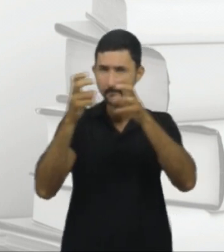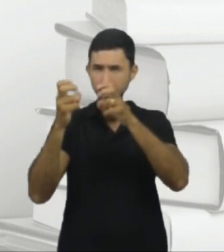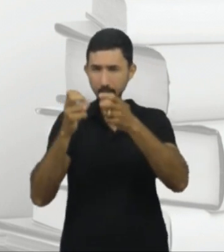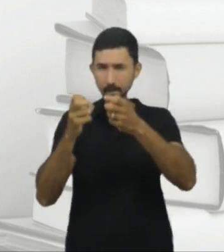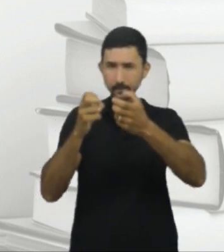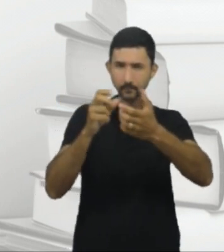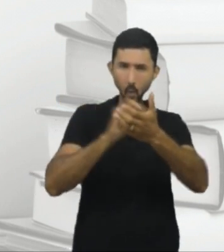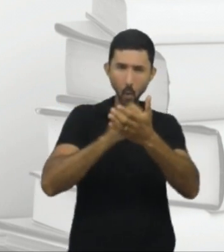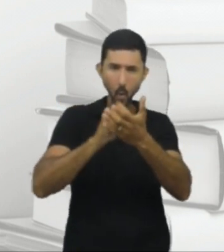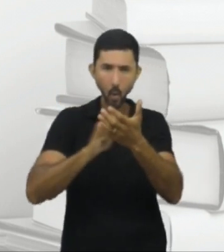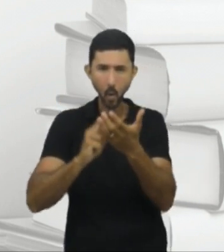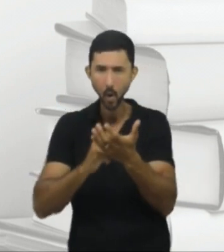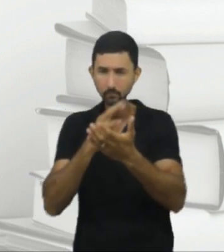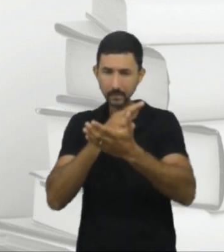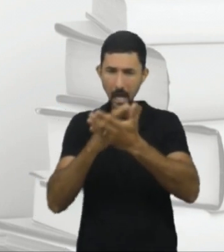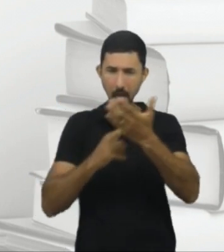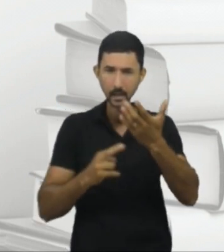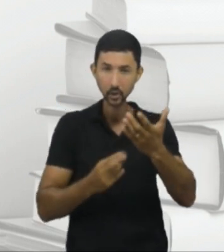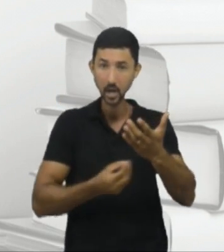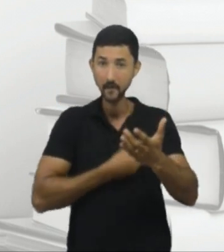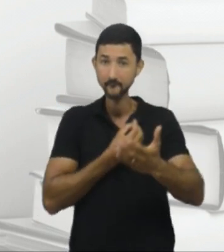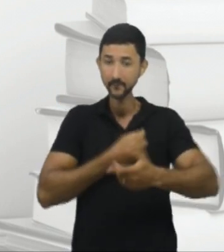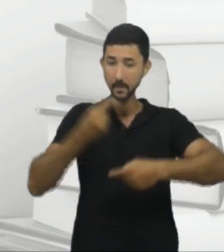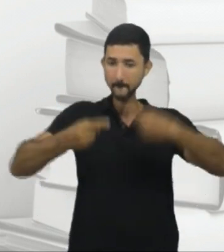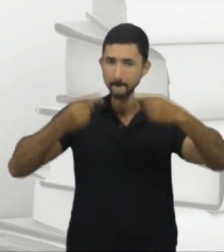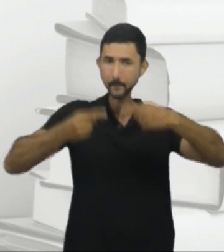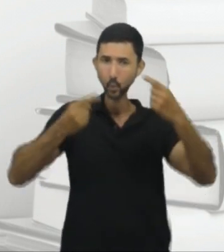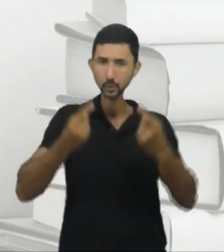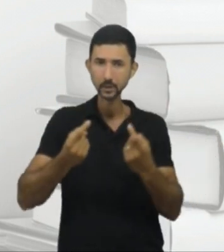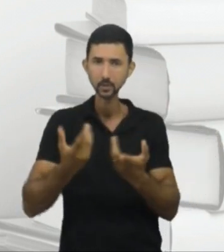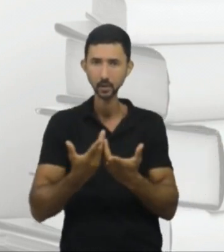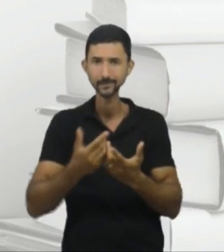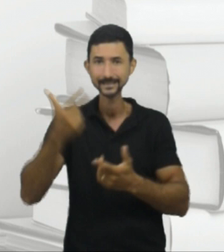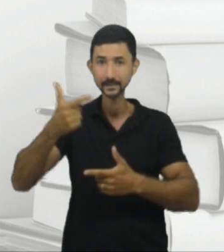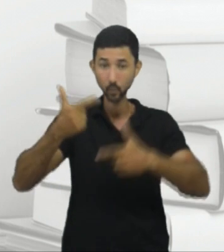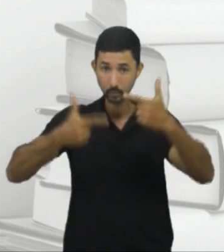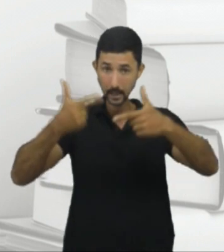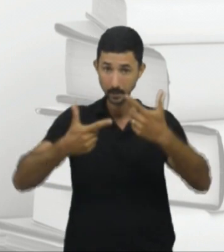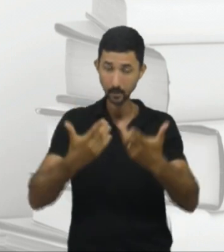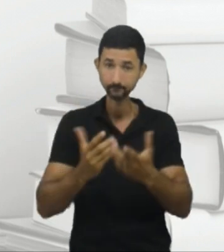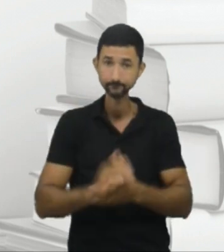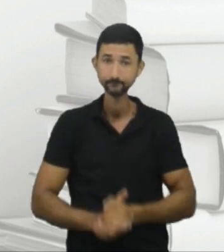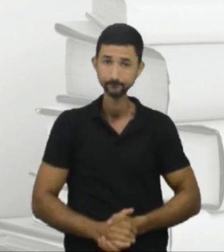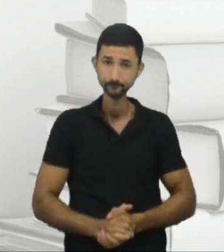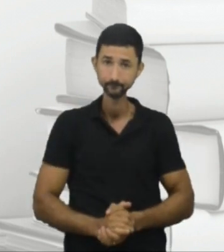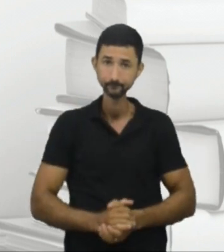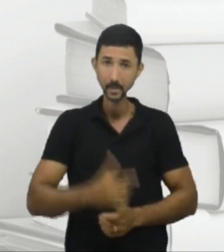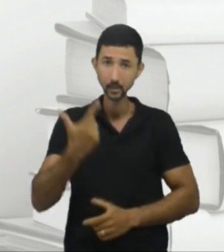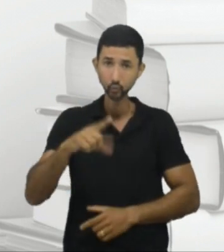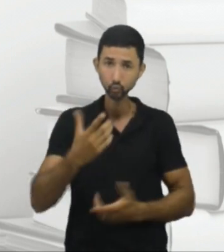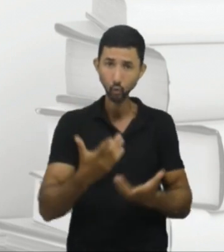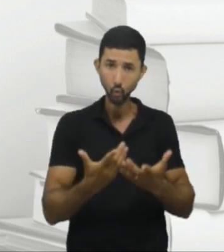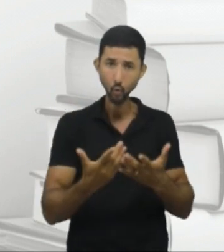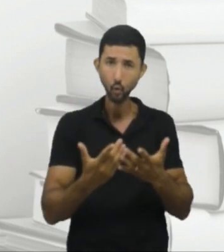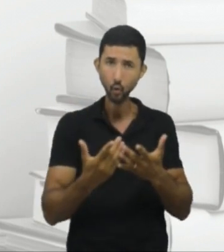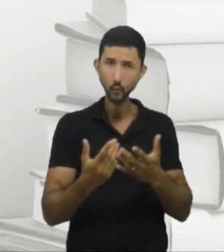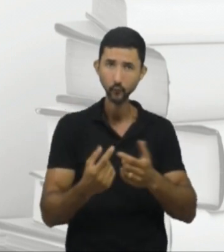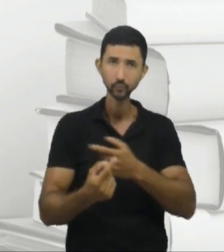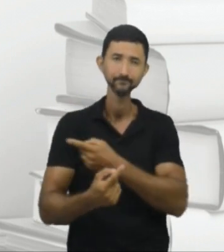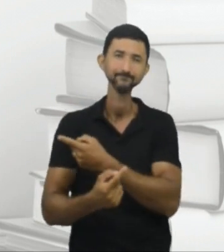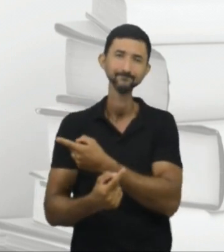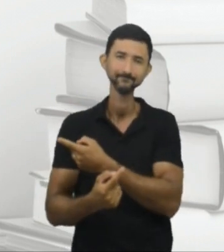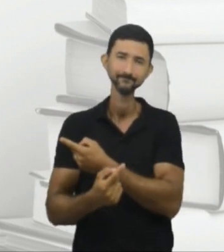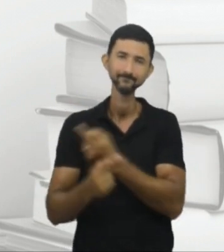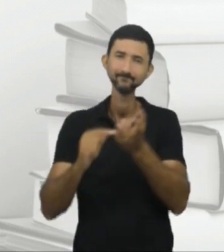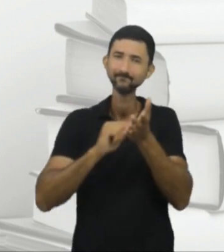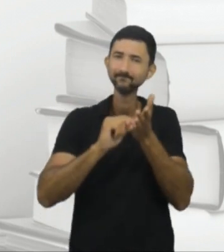temos um relato vívido sobre a situação política da Segunda Guerra Mundial. Mais uma vez, aqui onde está destacadinho para